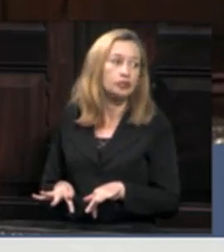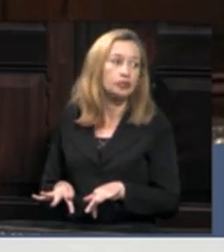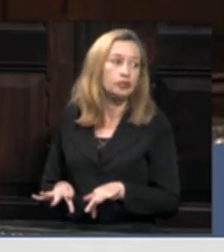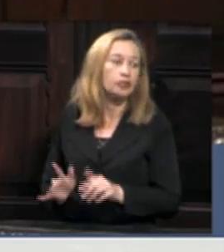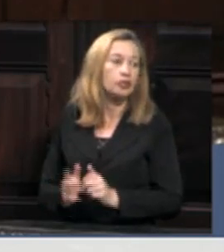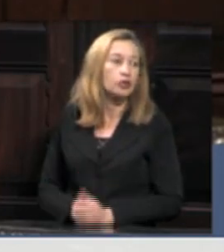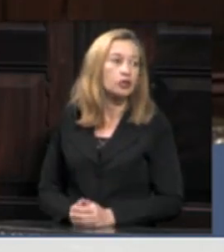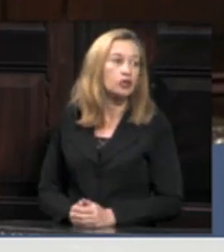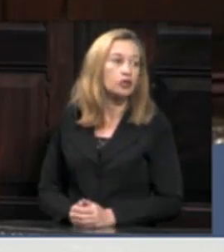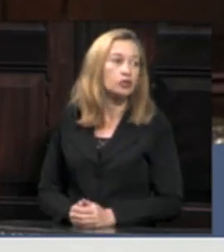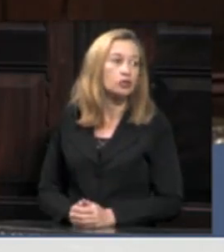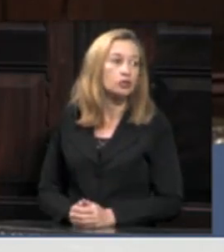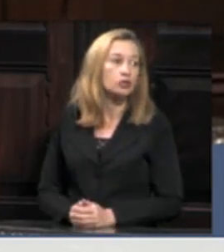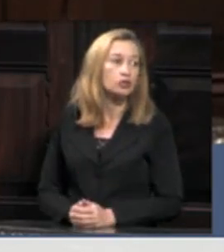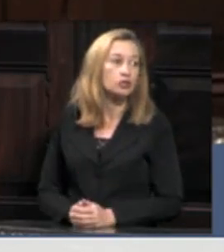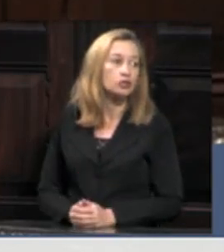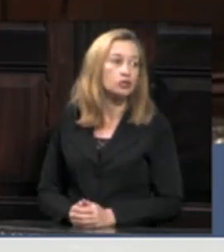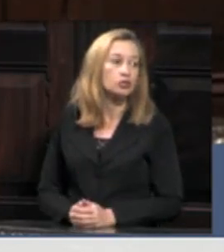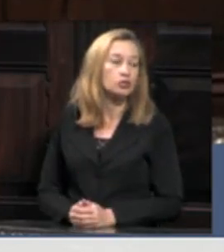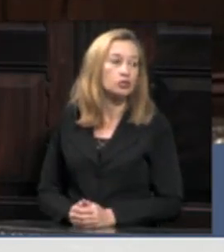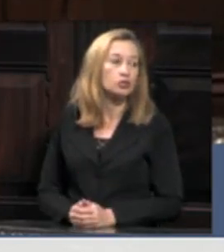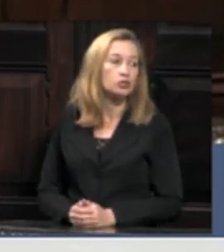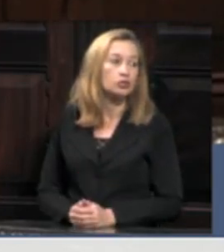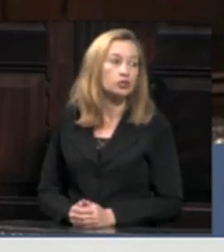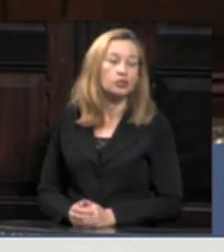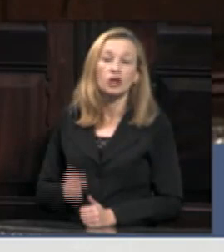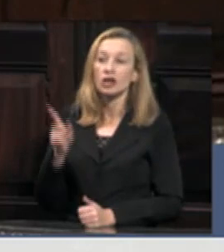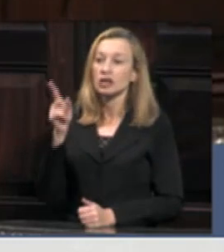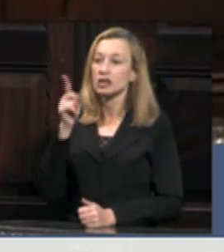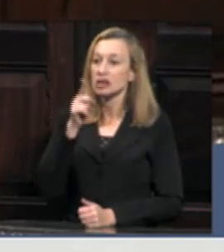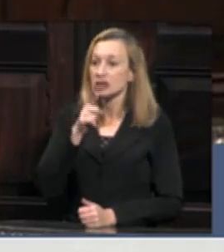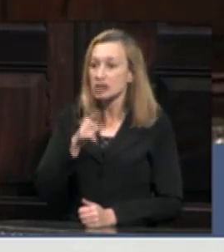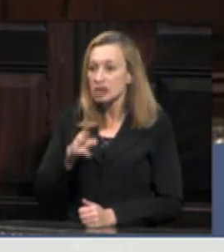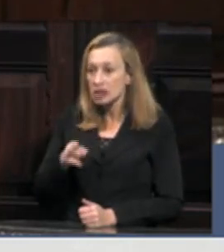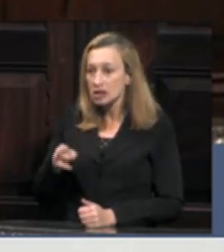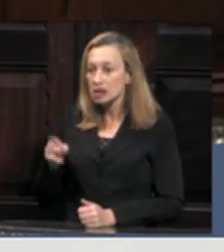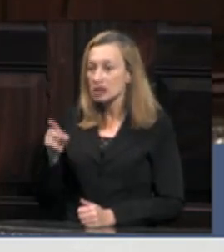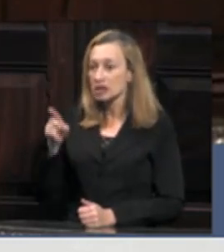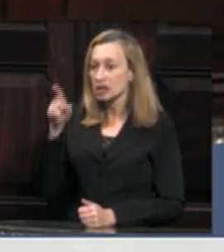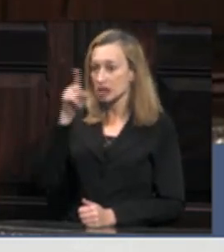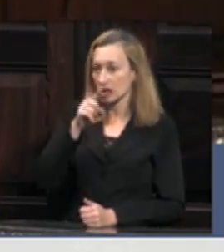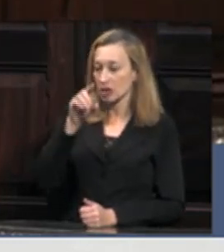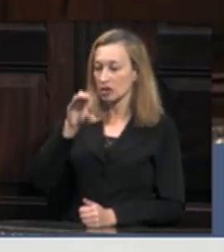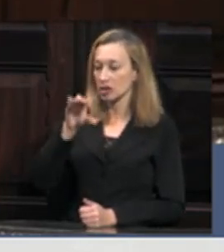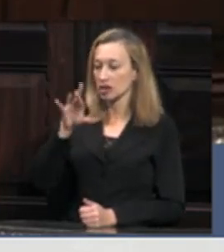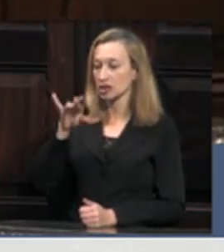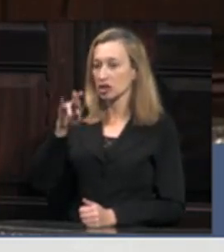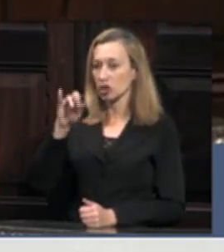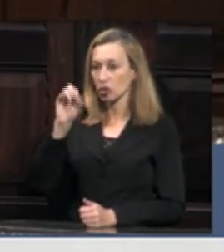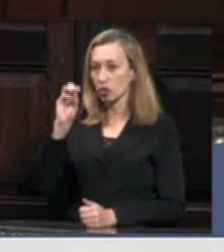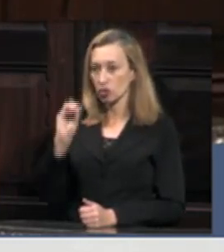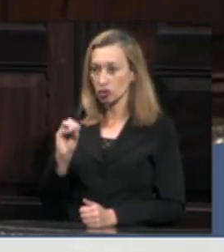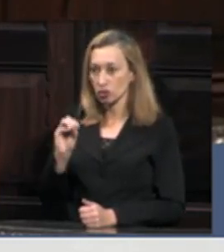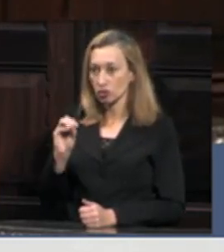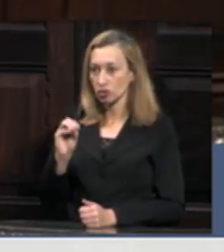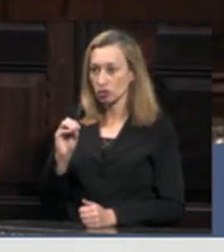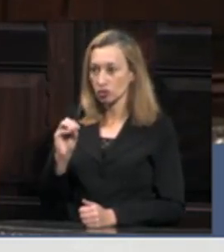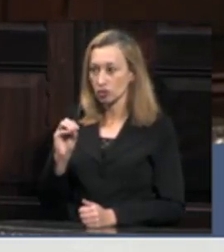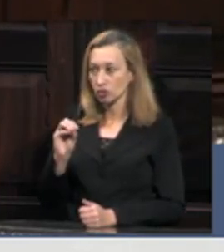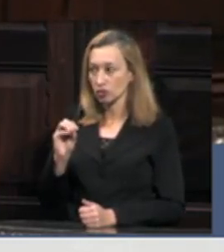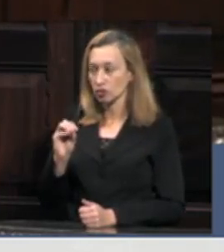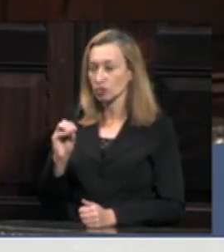ciclo de gestão do PMDB no Estado do Rio de Janeiro e de um